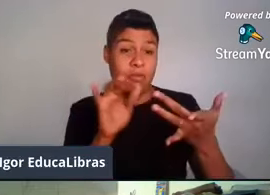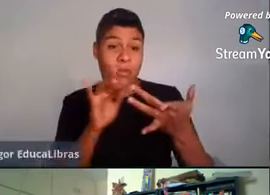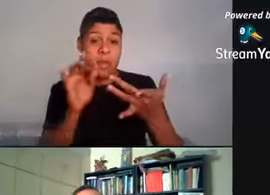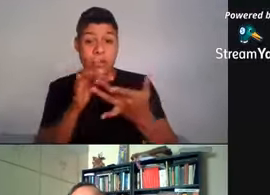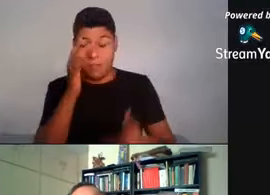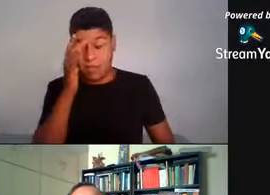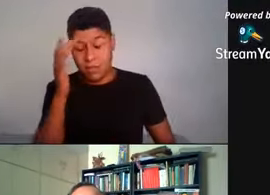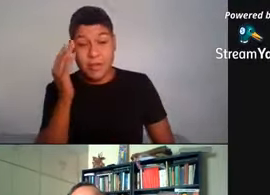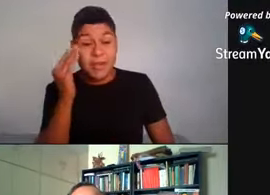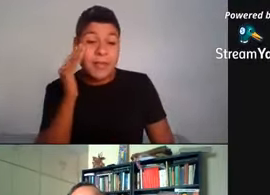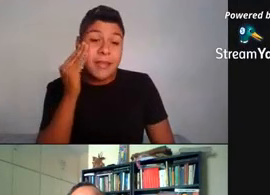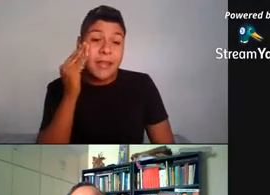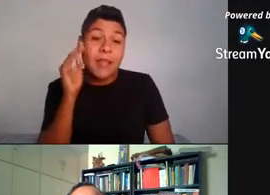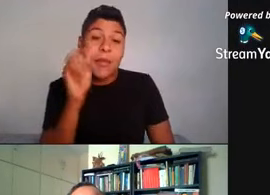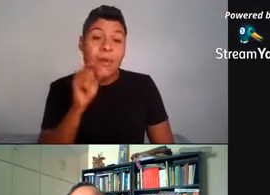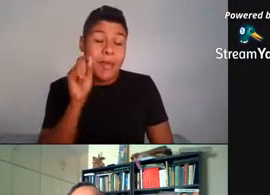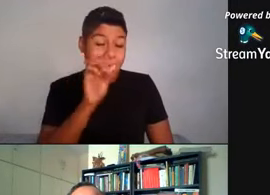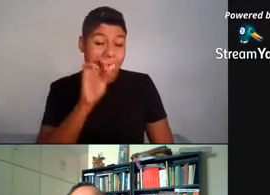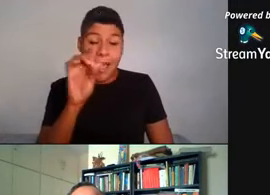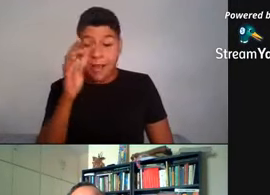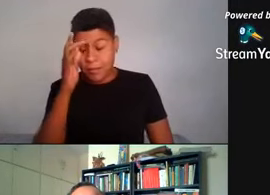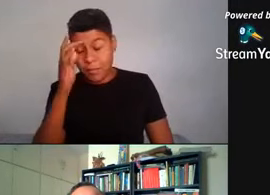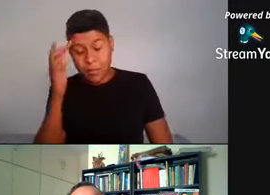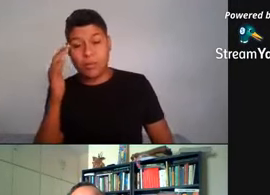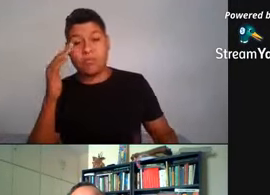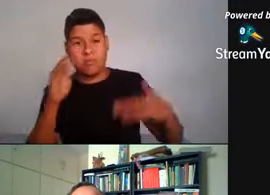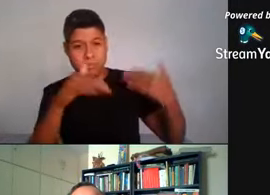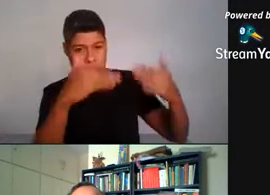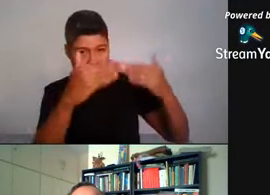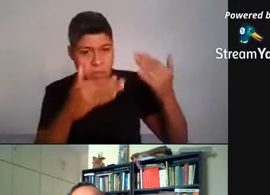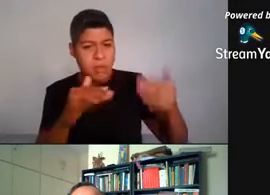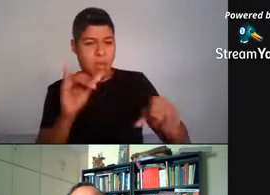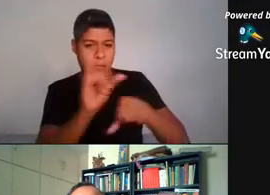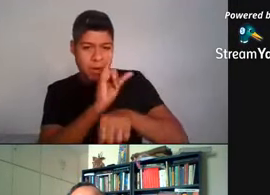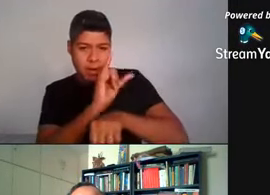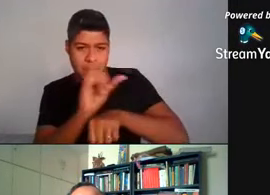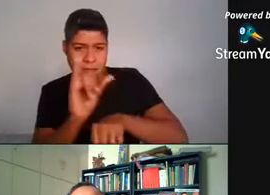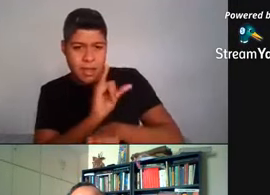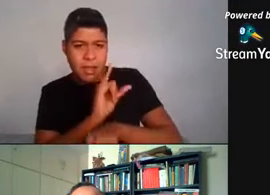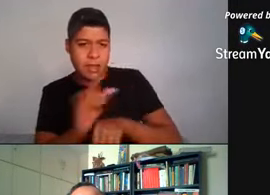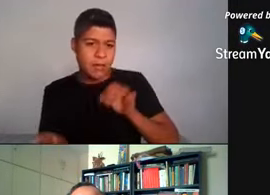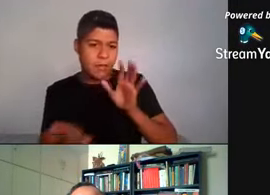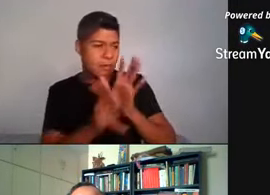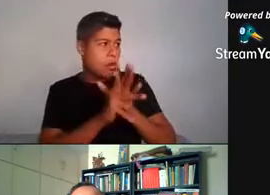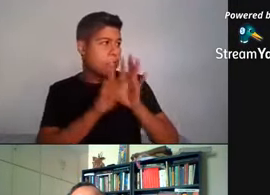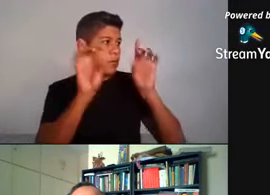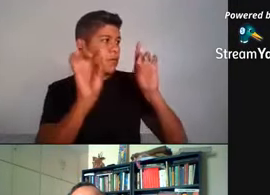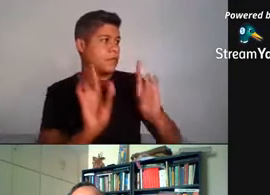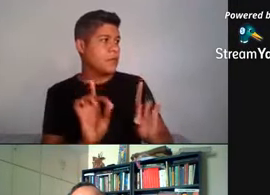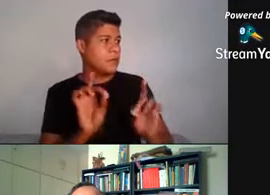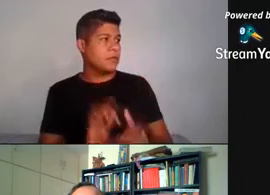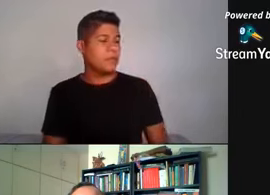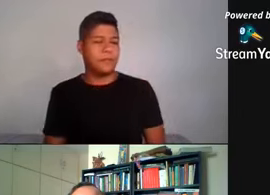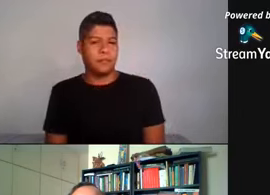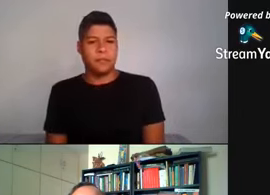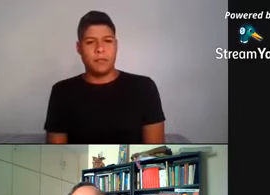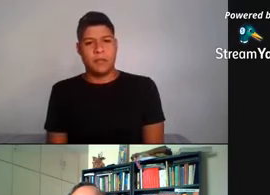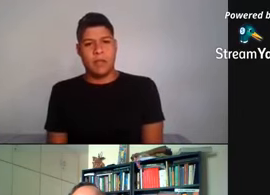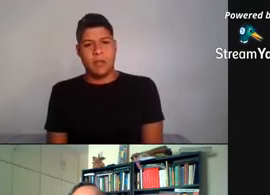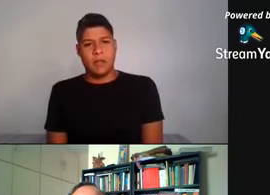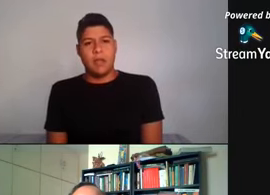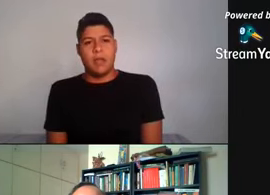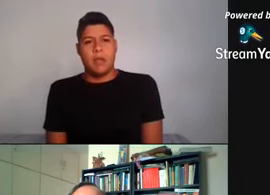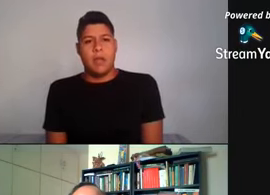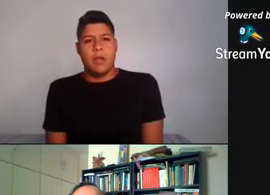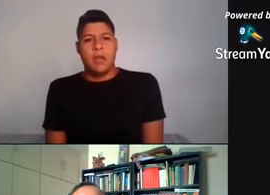e entender que cada um tem seu potencial, tem suas habilidades, independente do tipo de deficiência. Colocar surdo